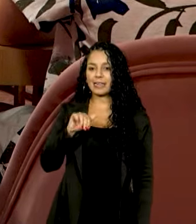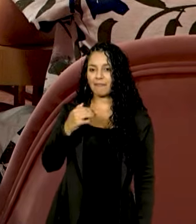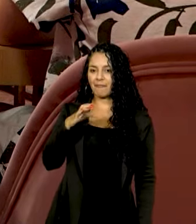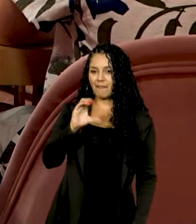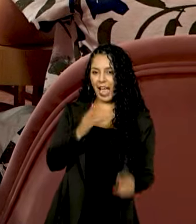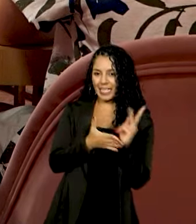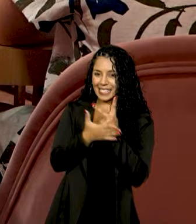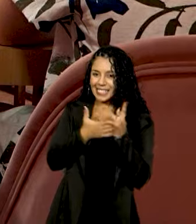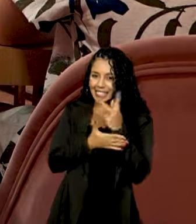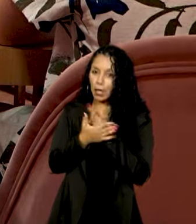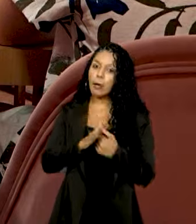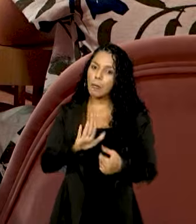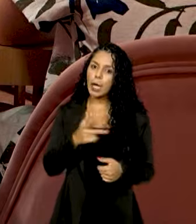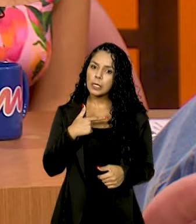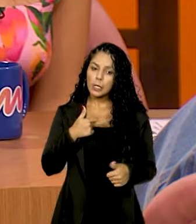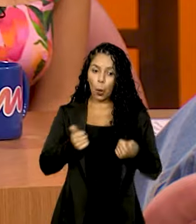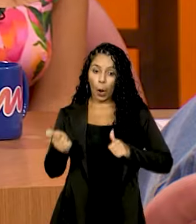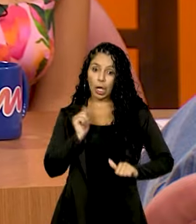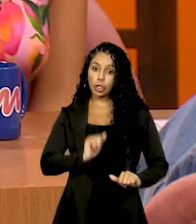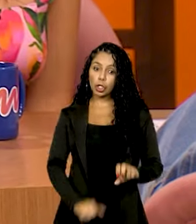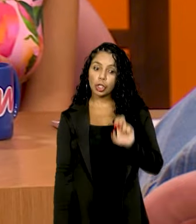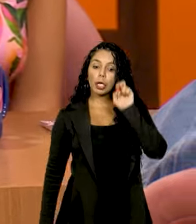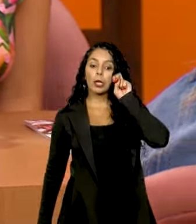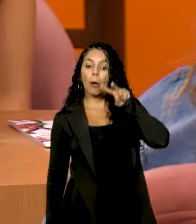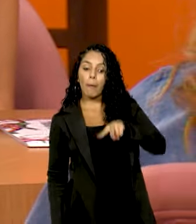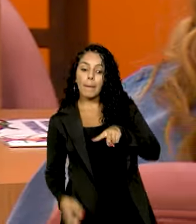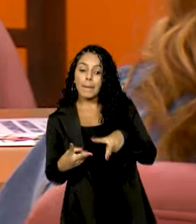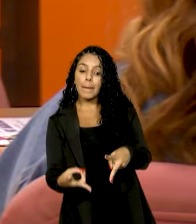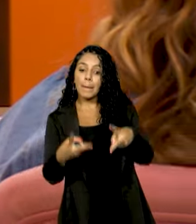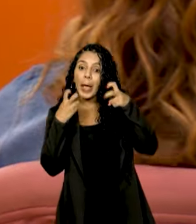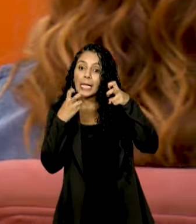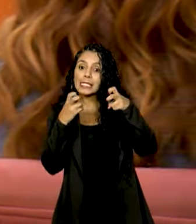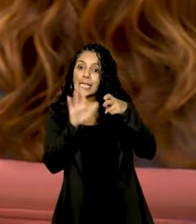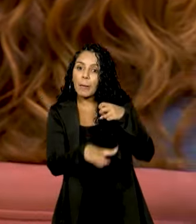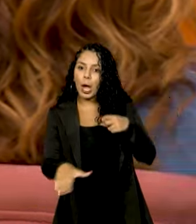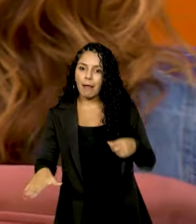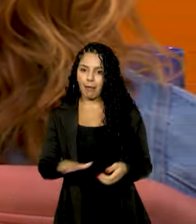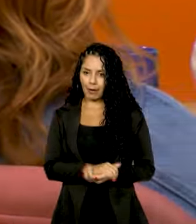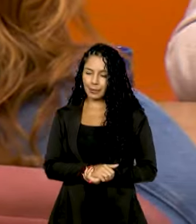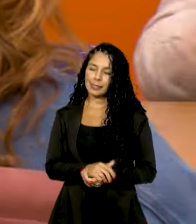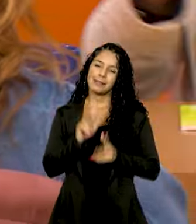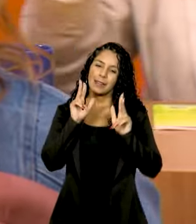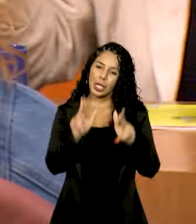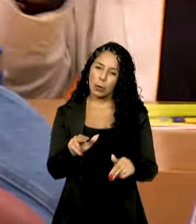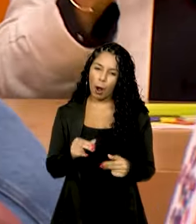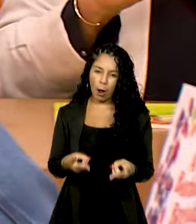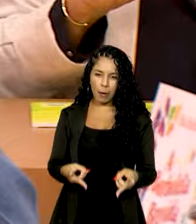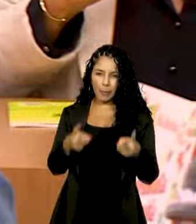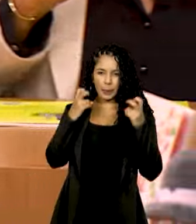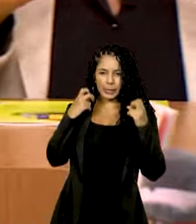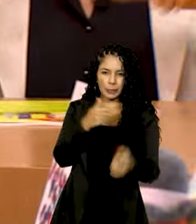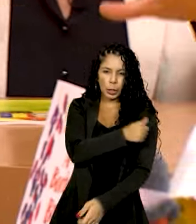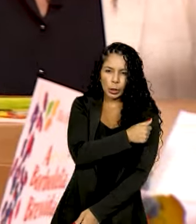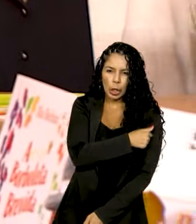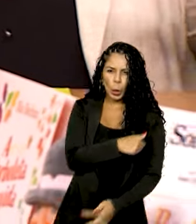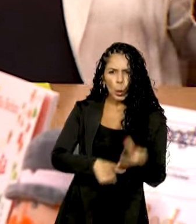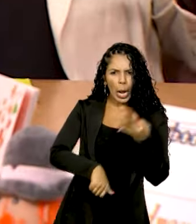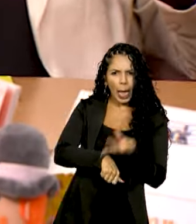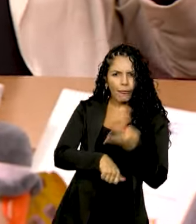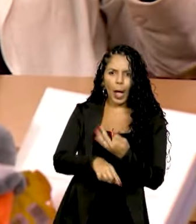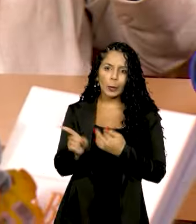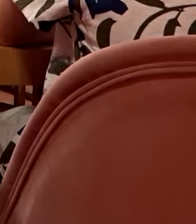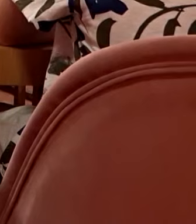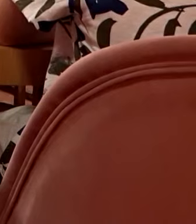eu sou uma artista que vejo a criança, eu vejo ela ali. Assim como eu via meus alunos, os endiabrados, os não, tudo.